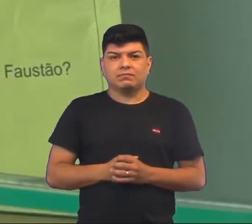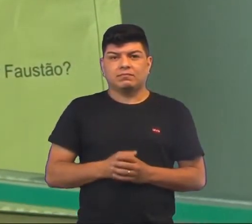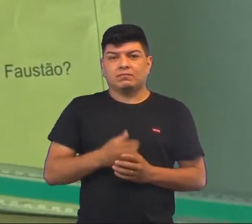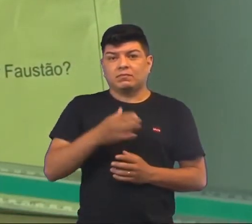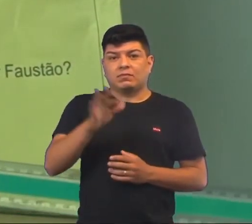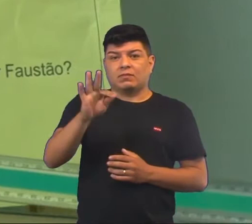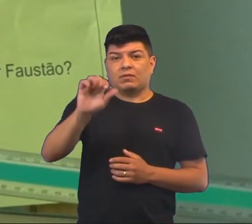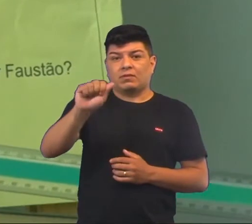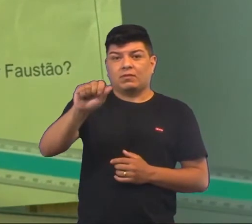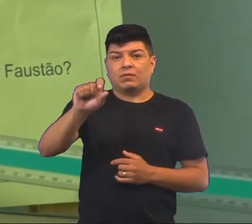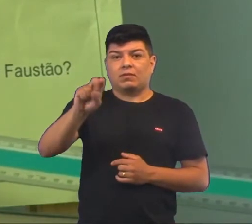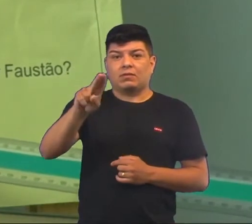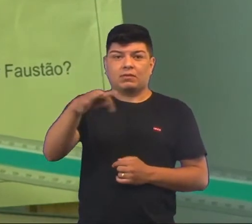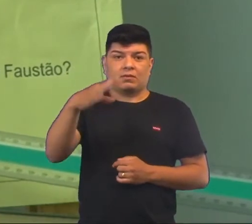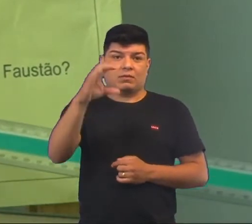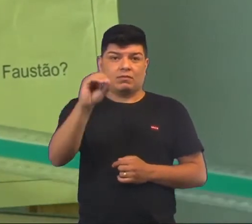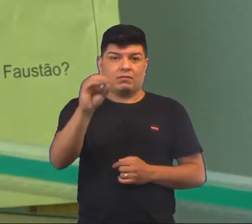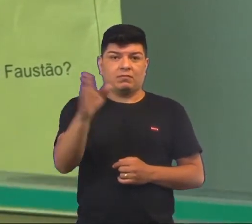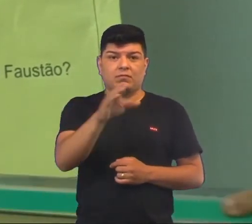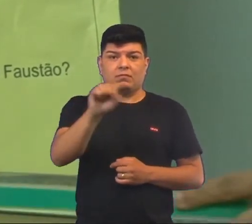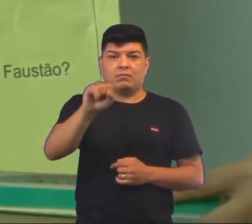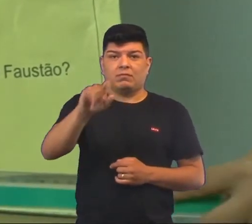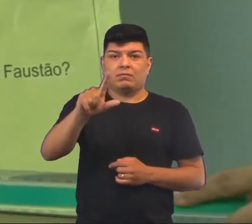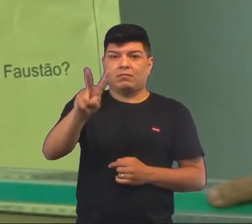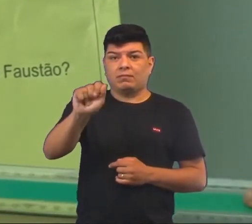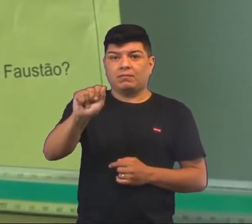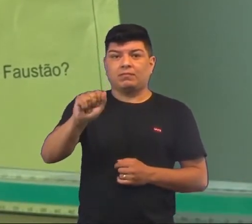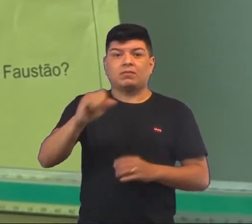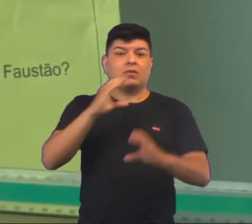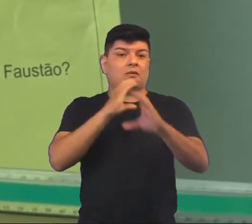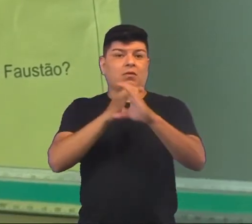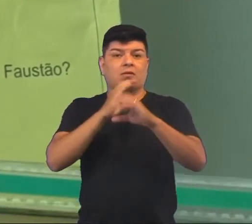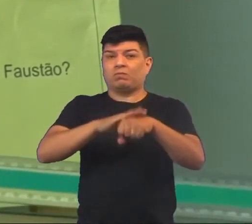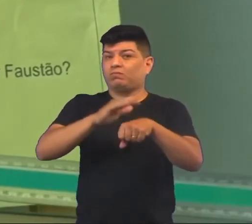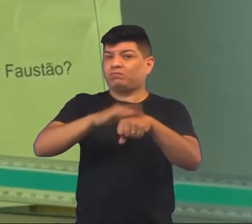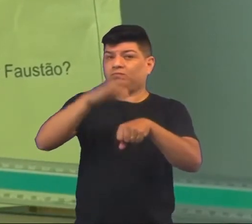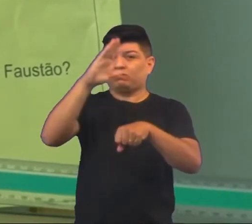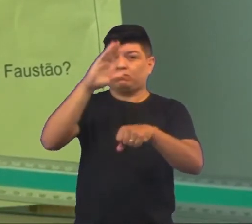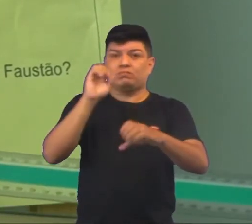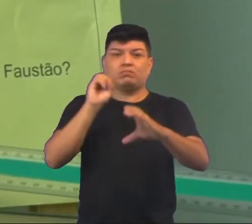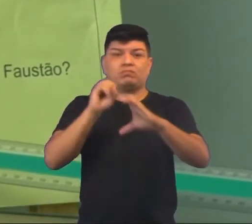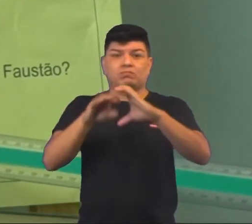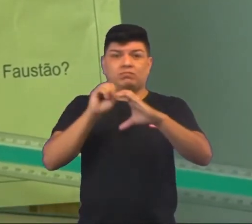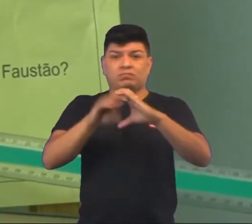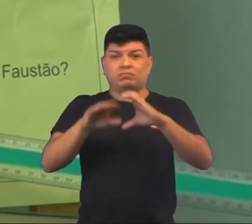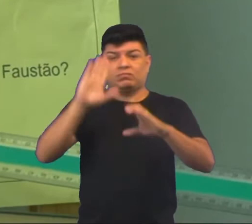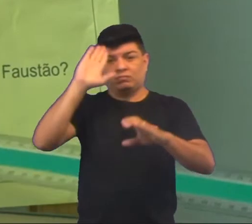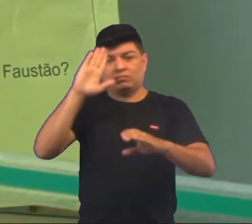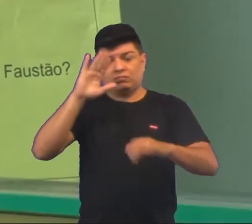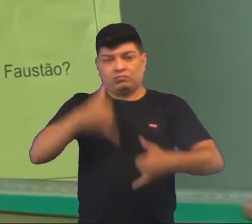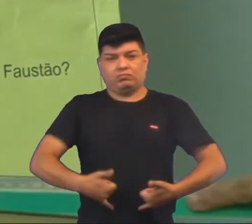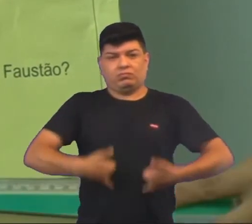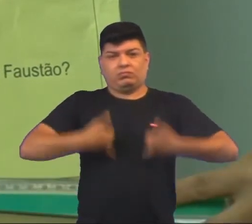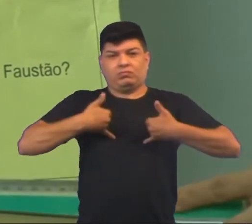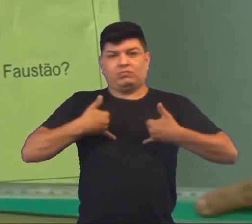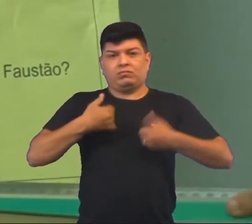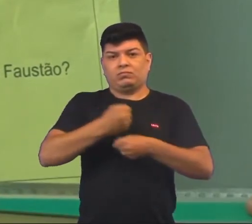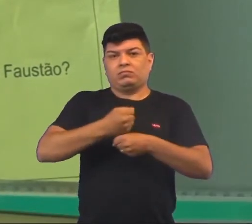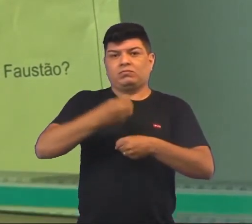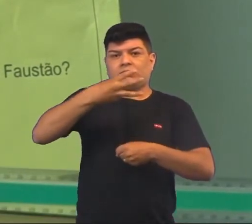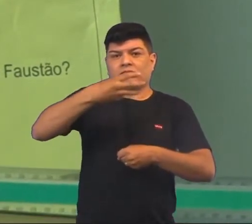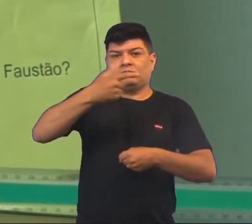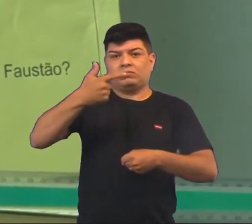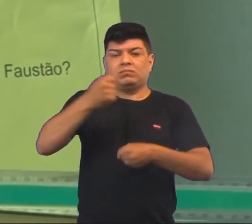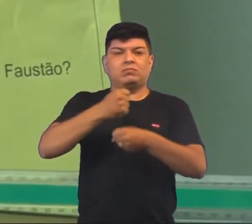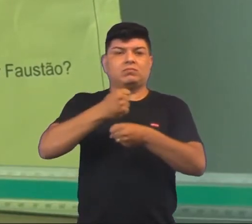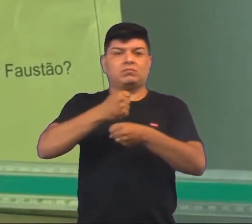Fausto Silva é um dos maiores comunicadores da televisão brasileira e a Globo tem enorme orgulho dos 32 anos de